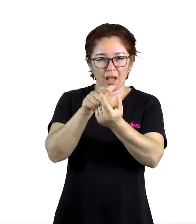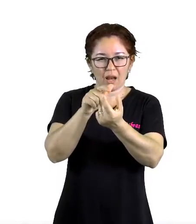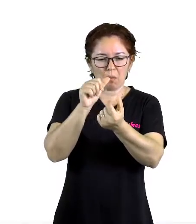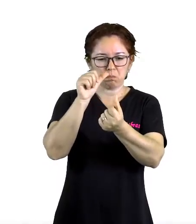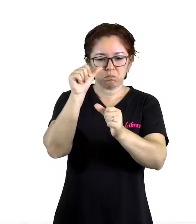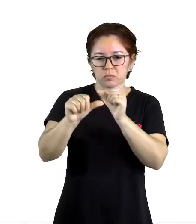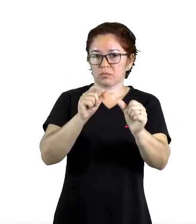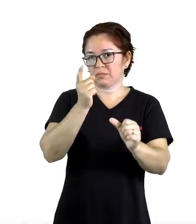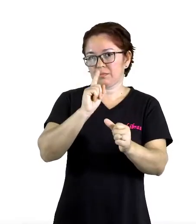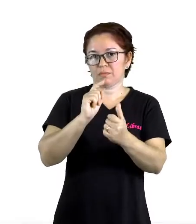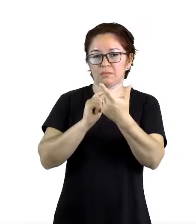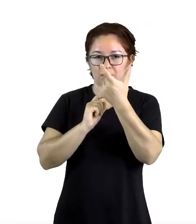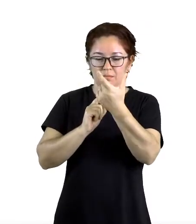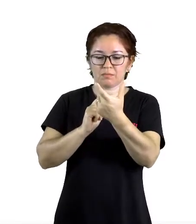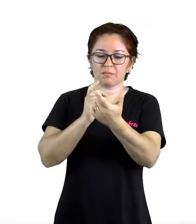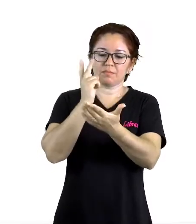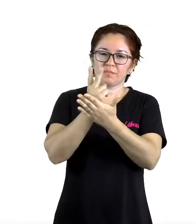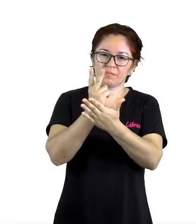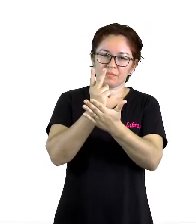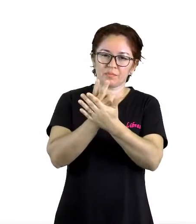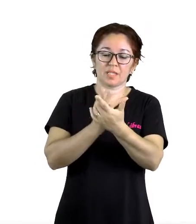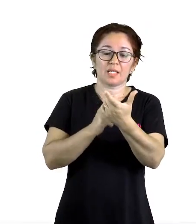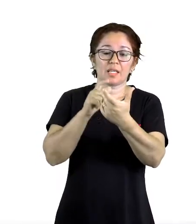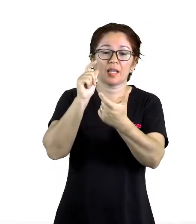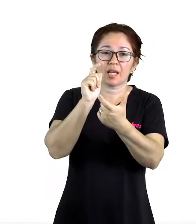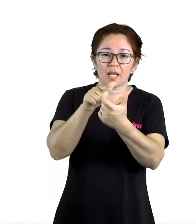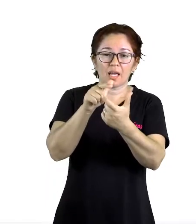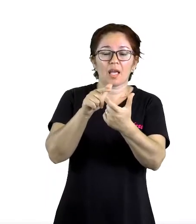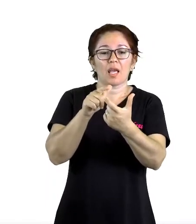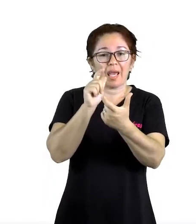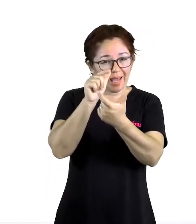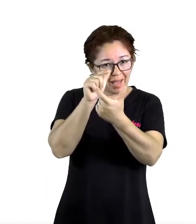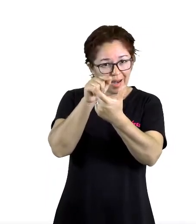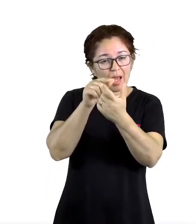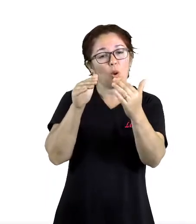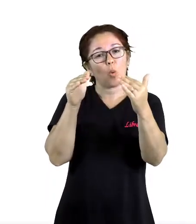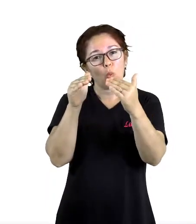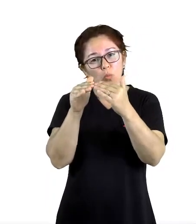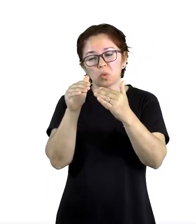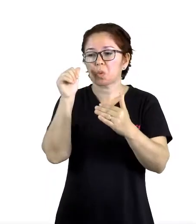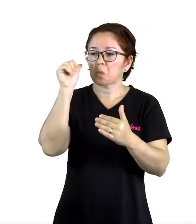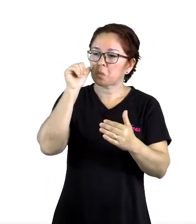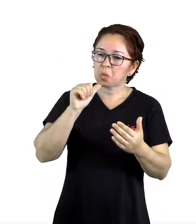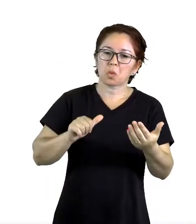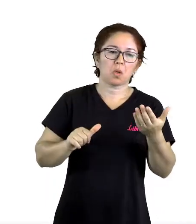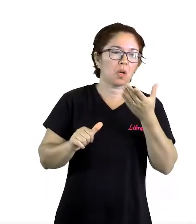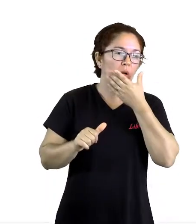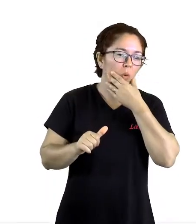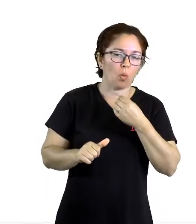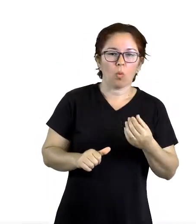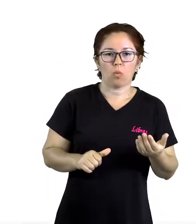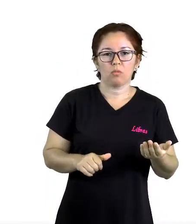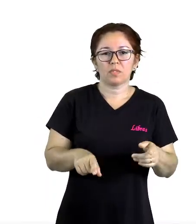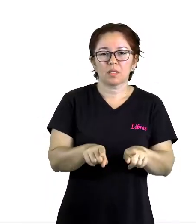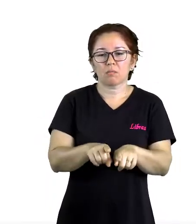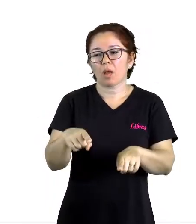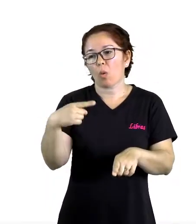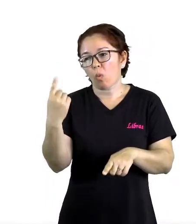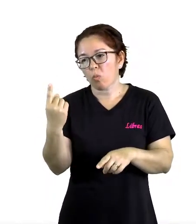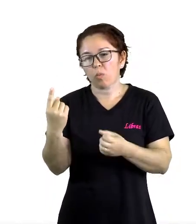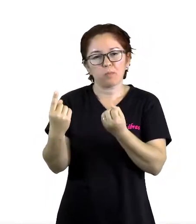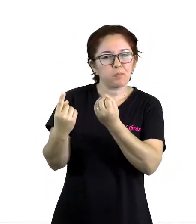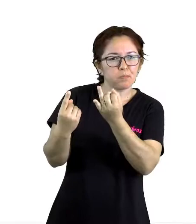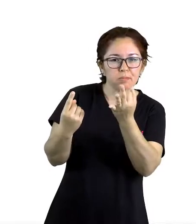invariável, é porque ela não tem masculino, feminino, singular e plural. Ela é invariável. Não muda nem em gênero, nem em